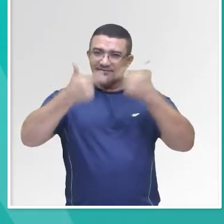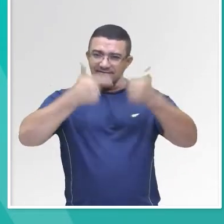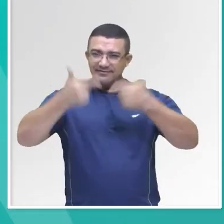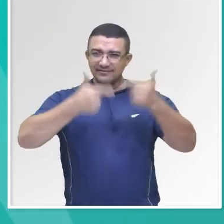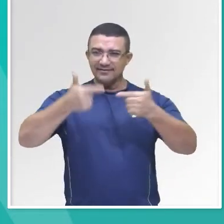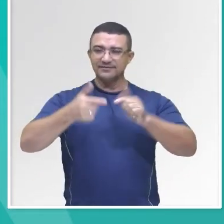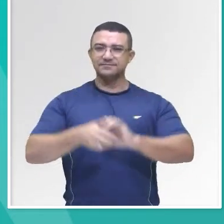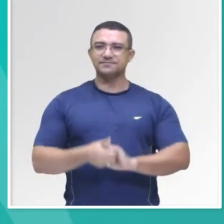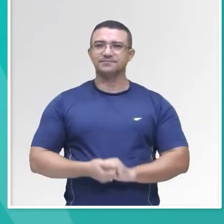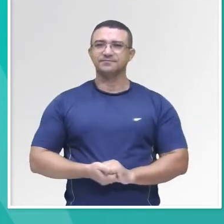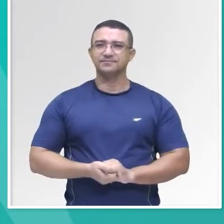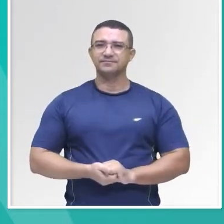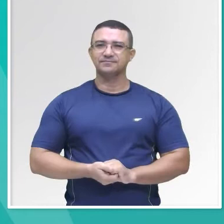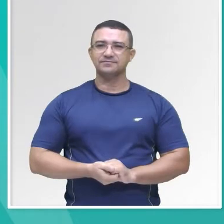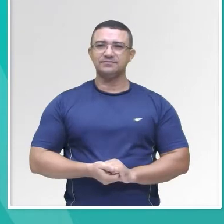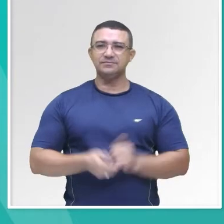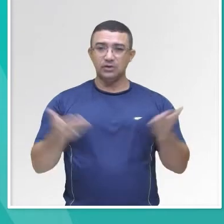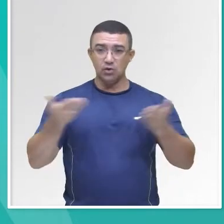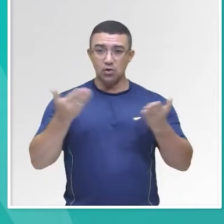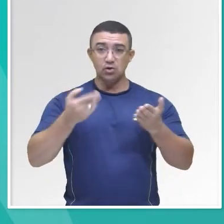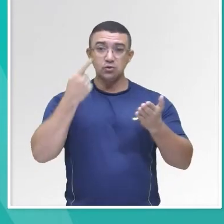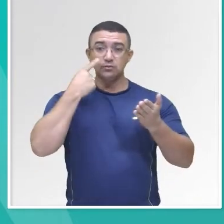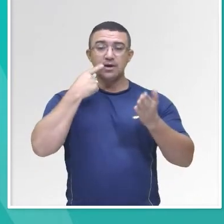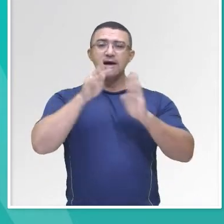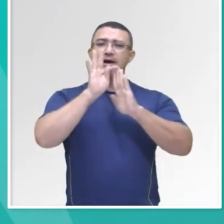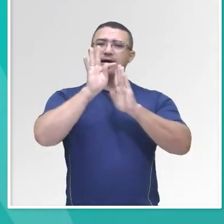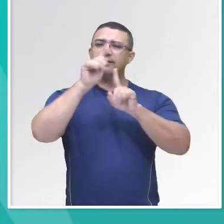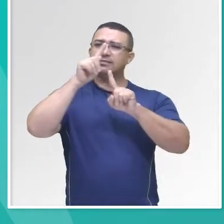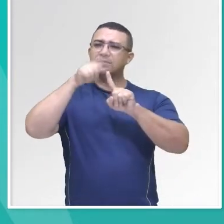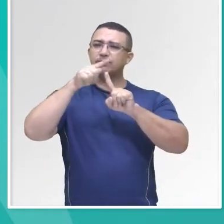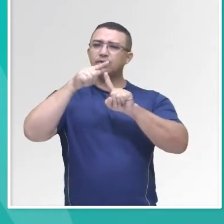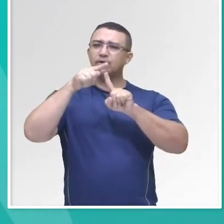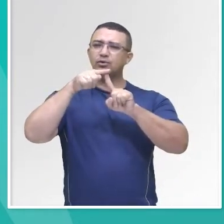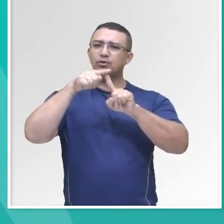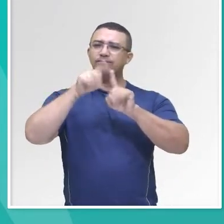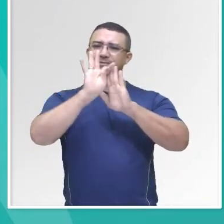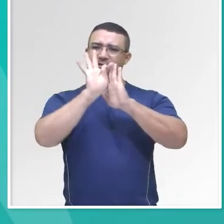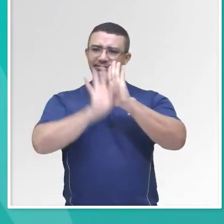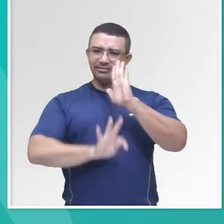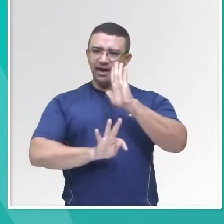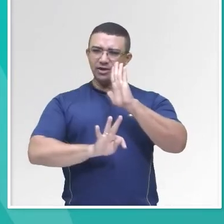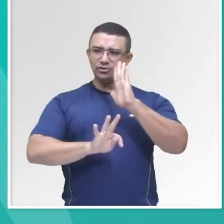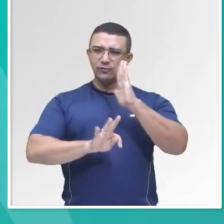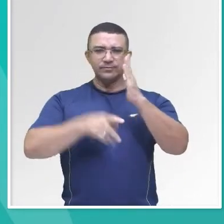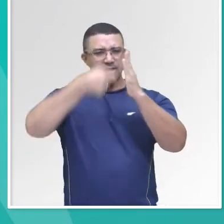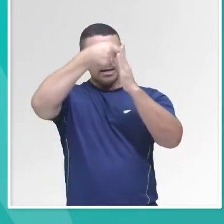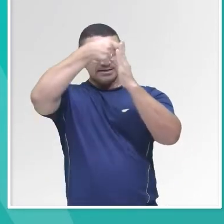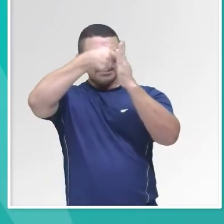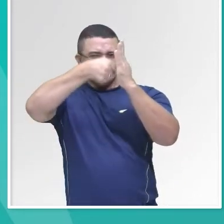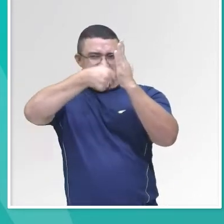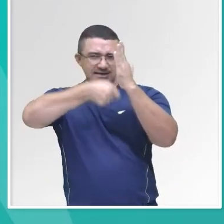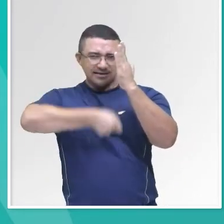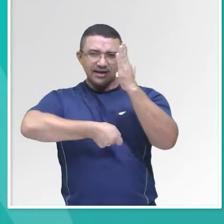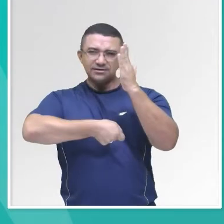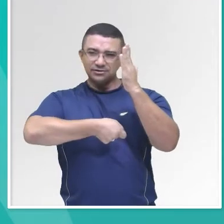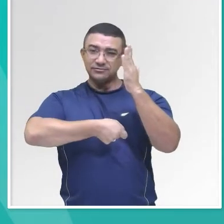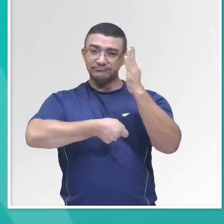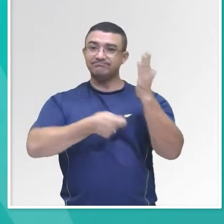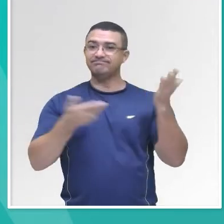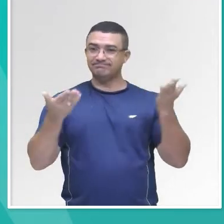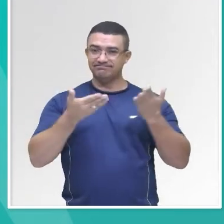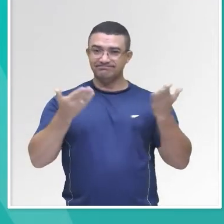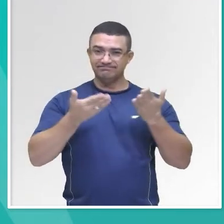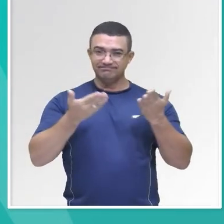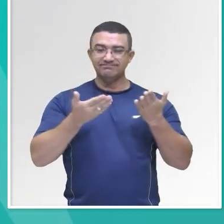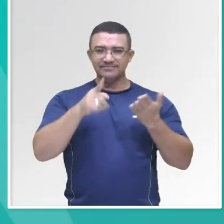vamos trabalhar o texto dissertativo, tá certo? Neste primeiro momento da aula, e vocês